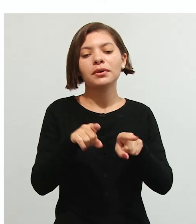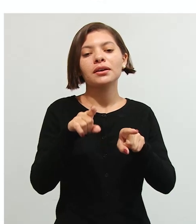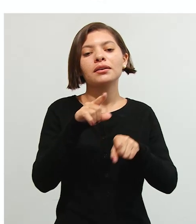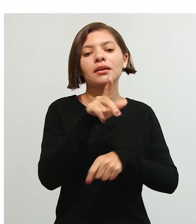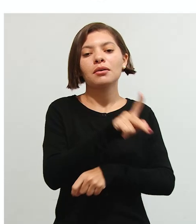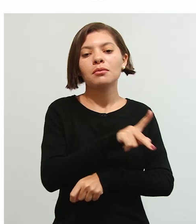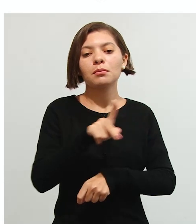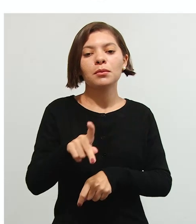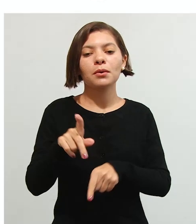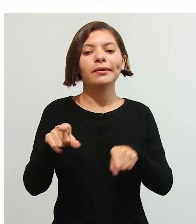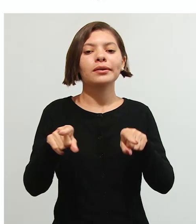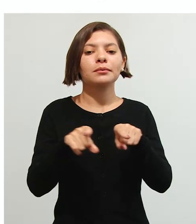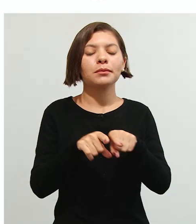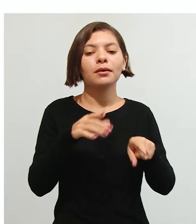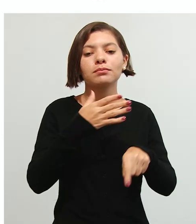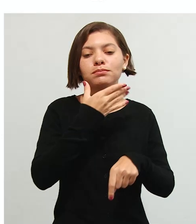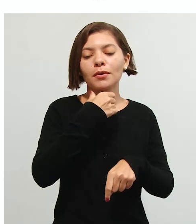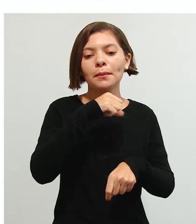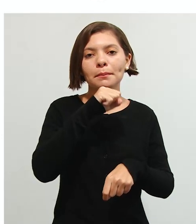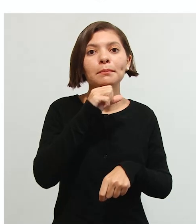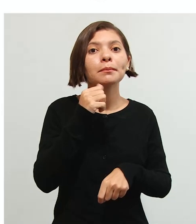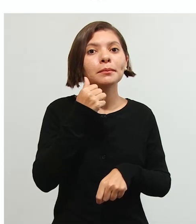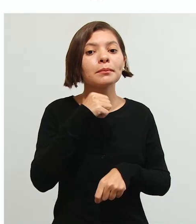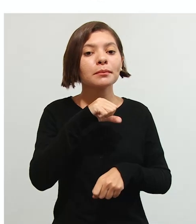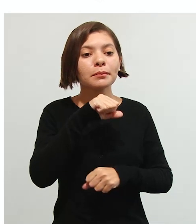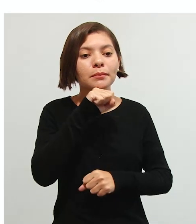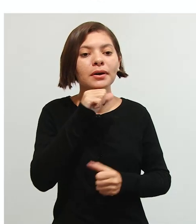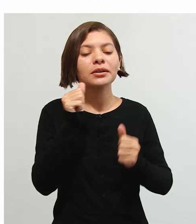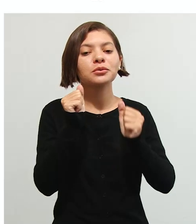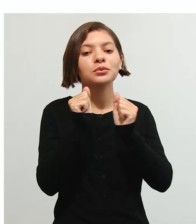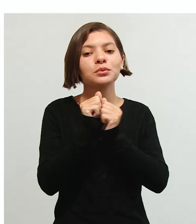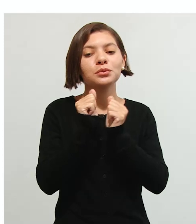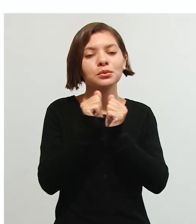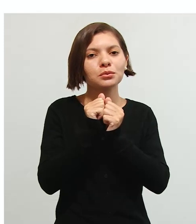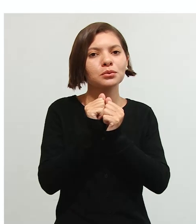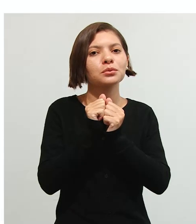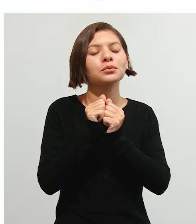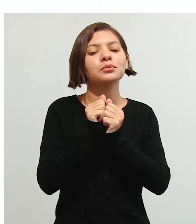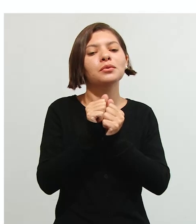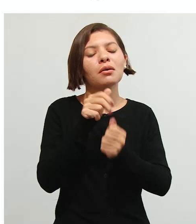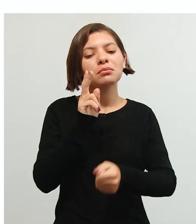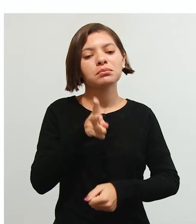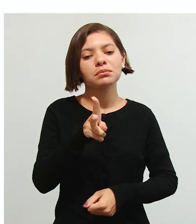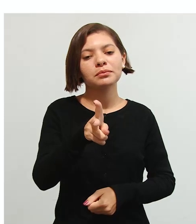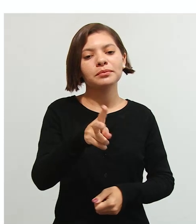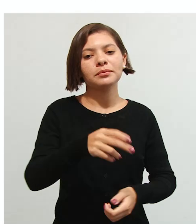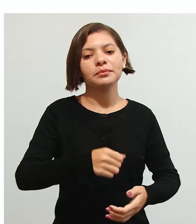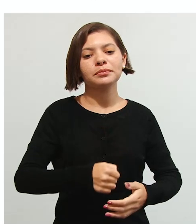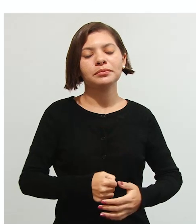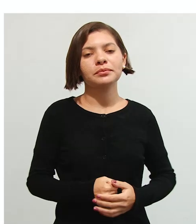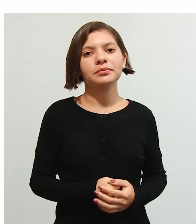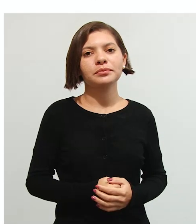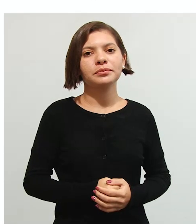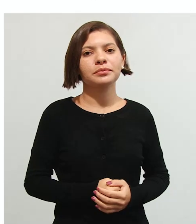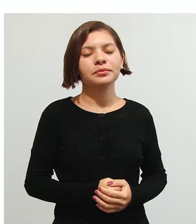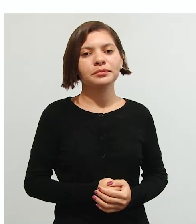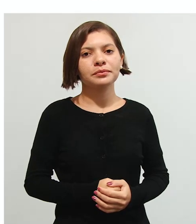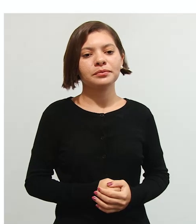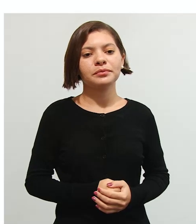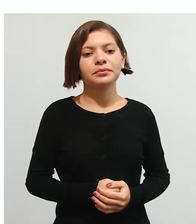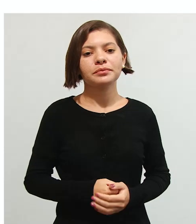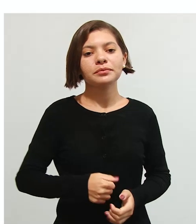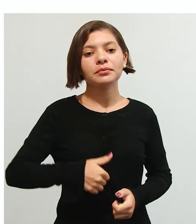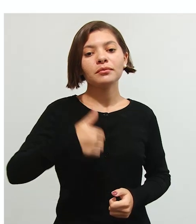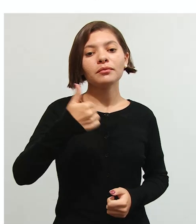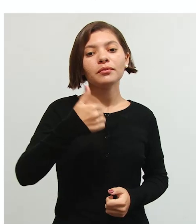educadores e dos pais fazerem parte do processo educativo. Então, sem participação, não existe Pedagogia Régio